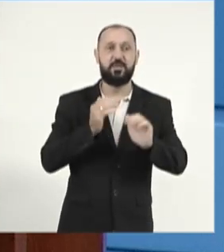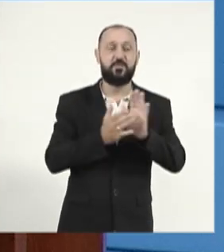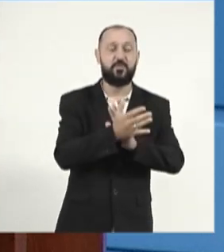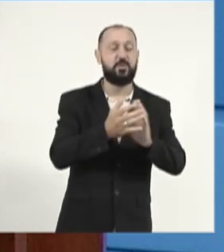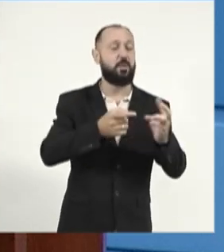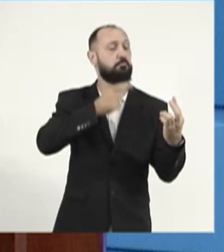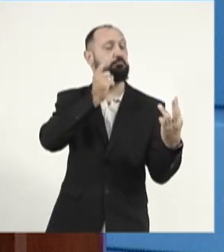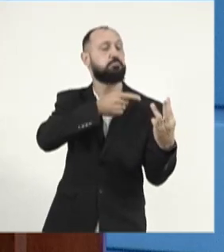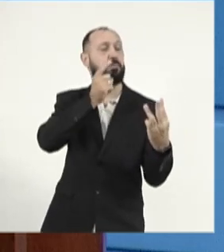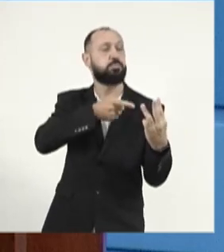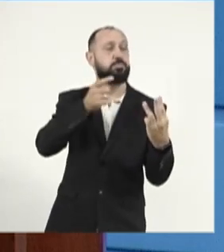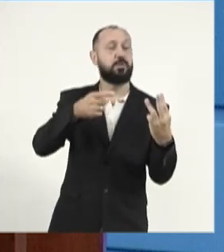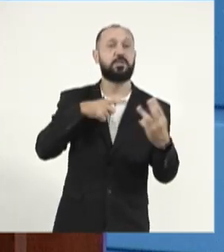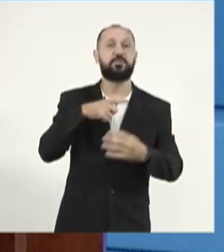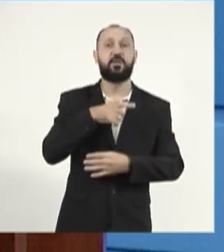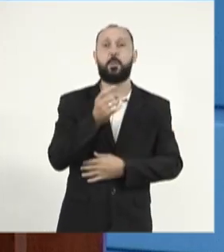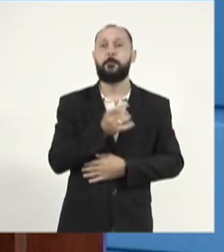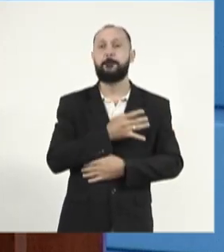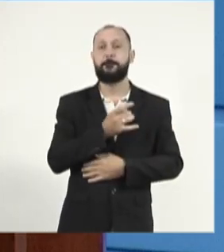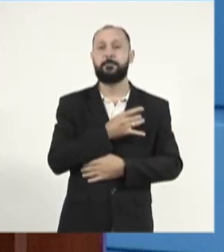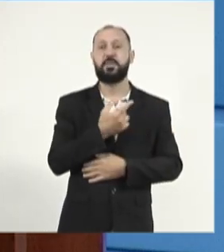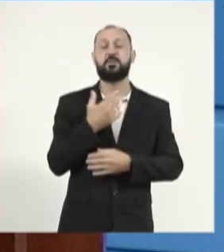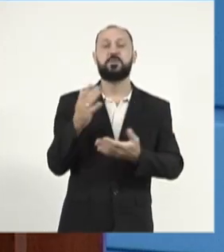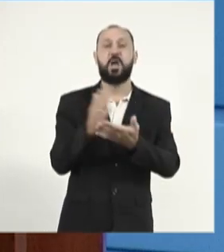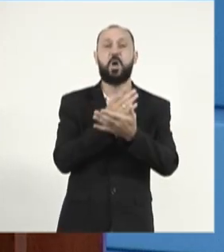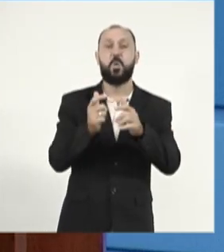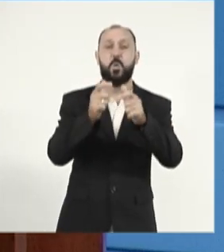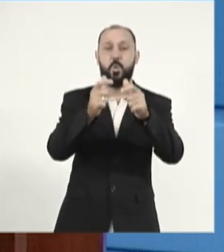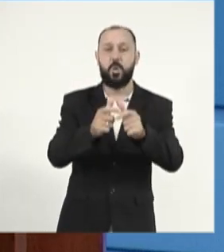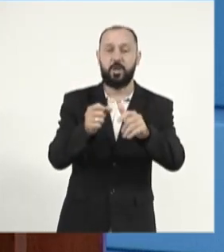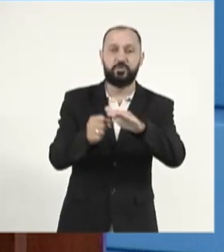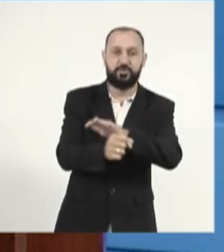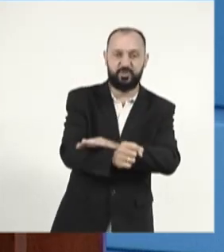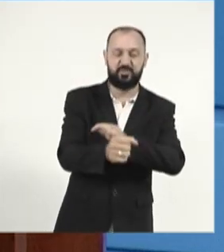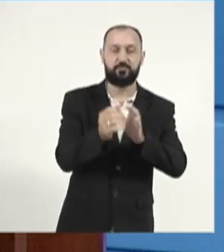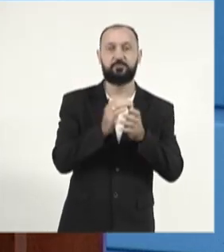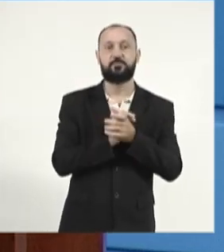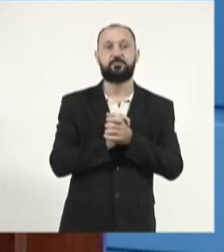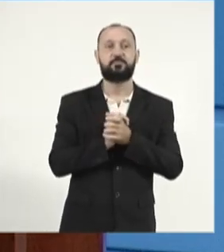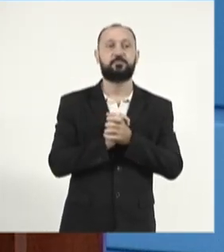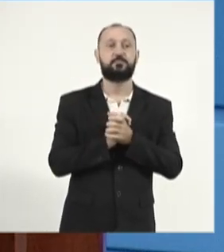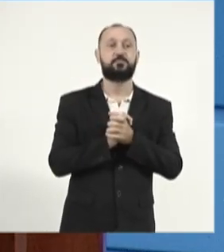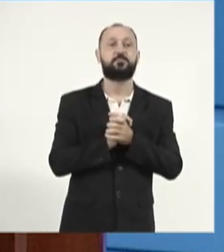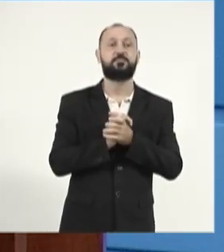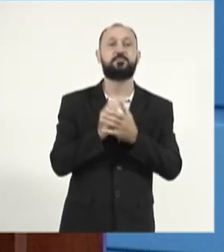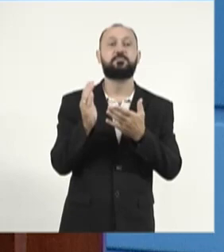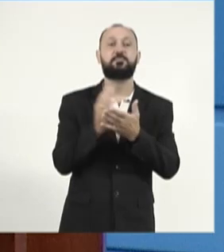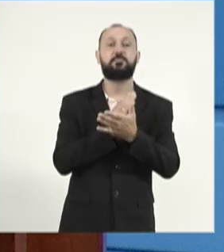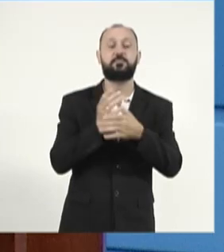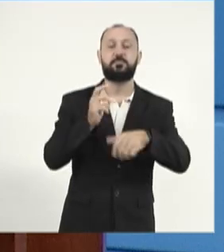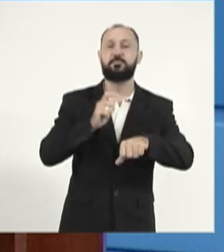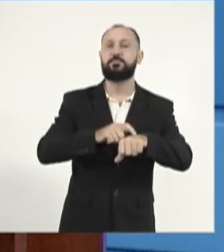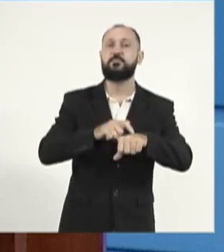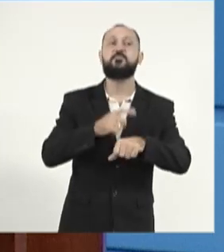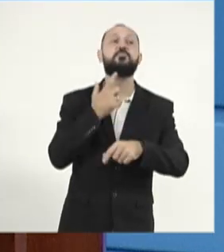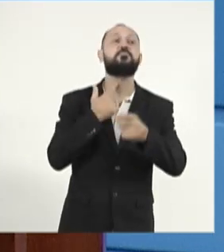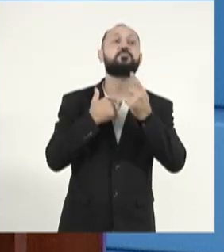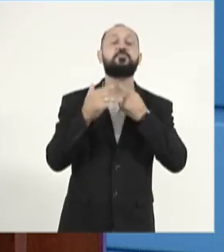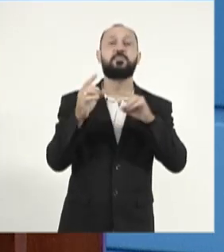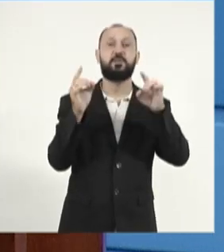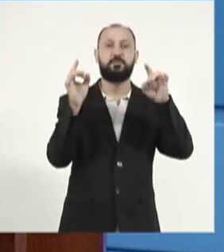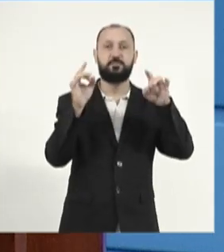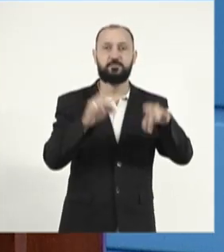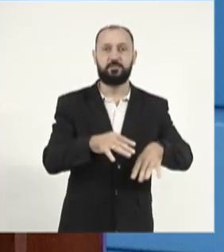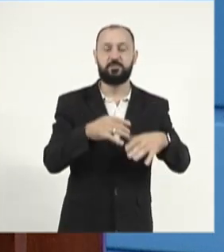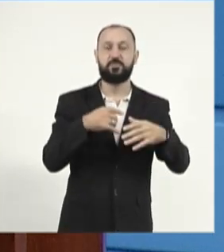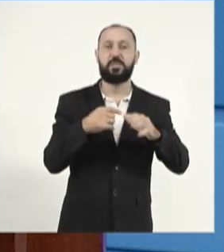ameaçados, tiveram medo de estar em alguns espaços. E em algum momento, tiveram vontade de desistir